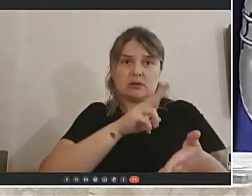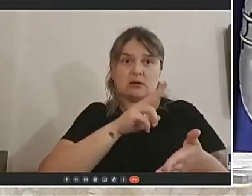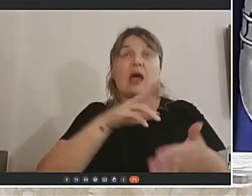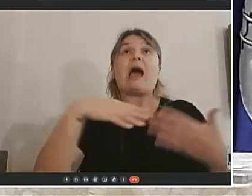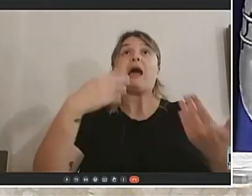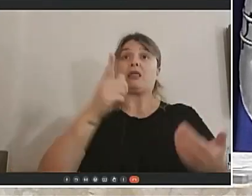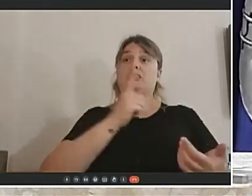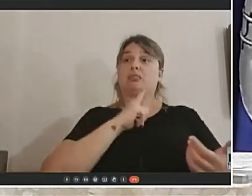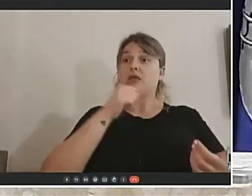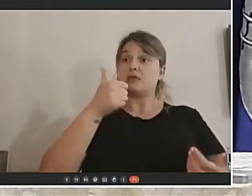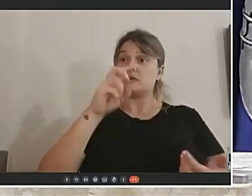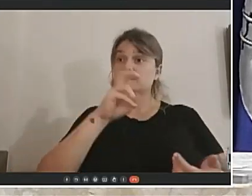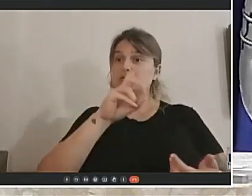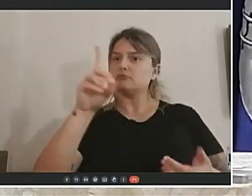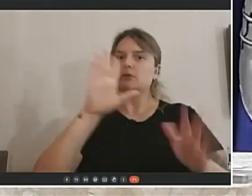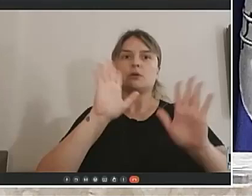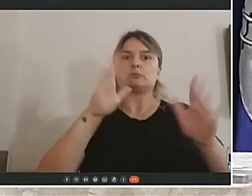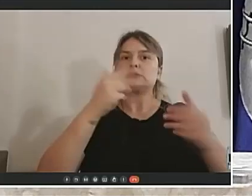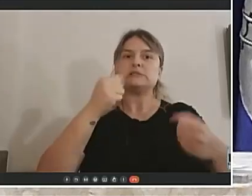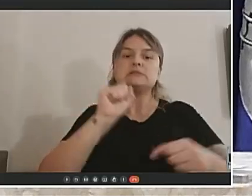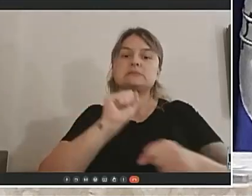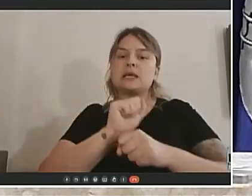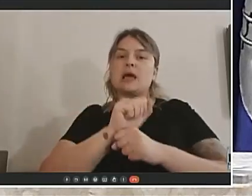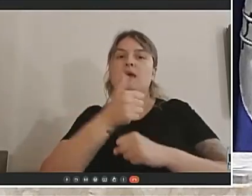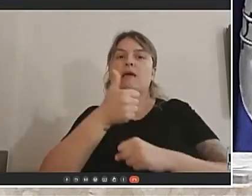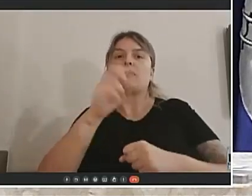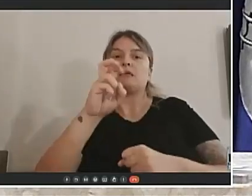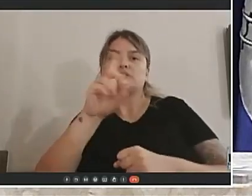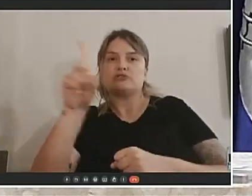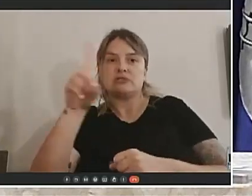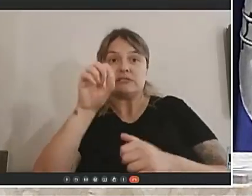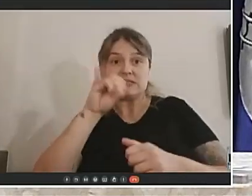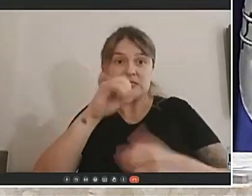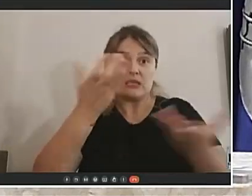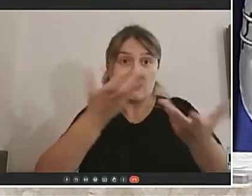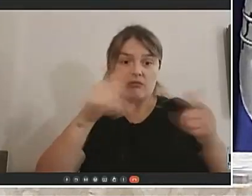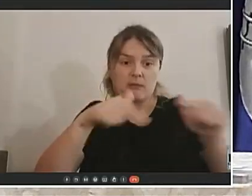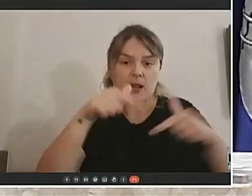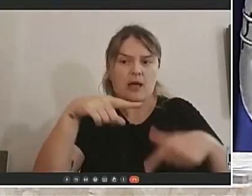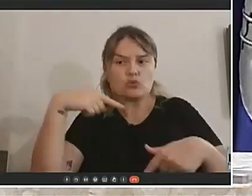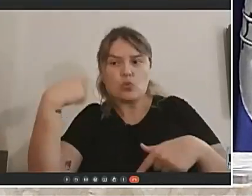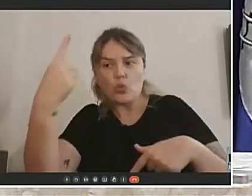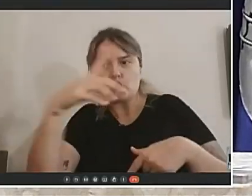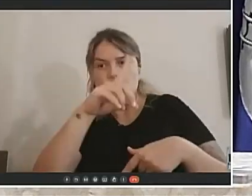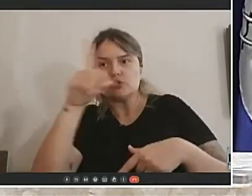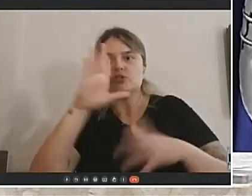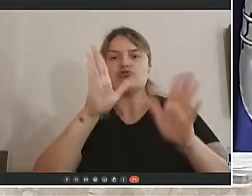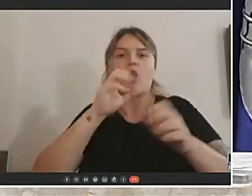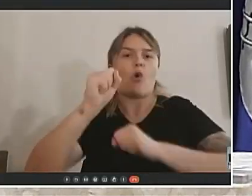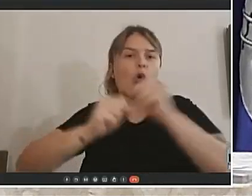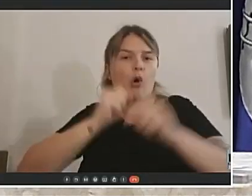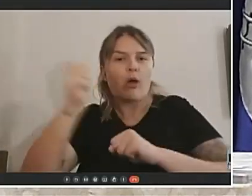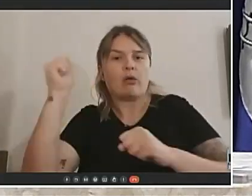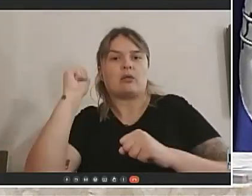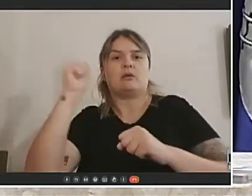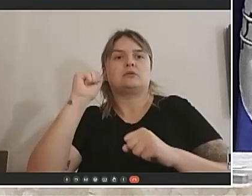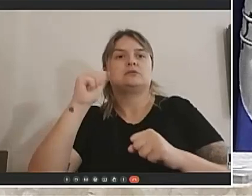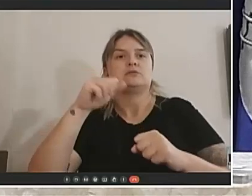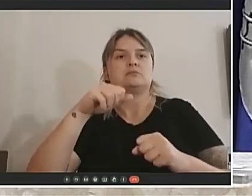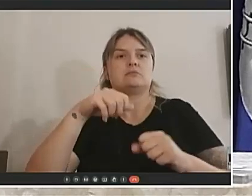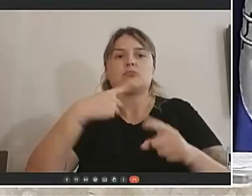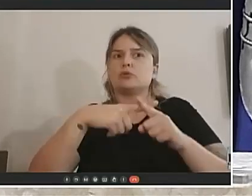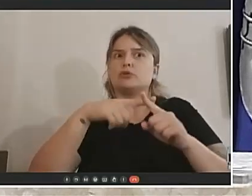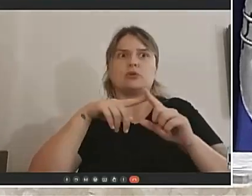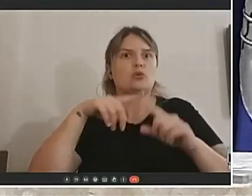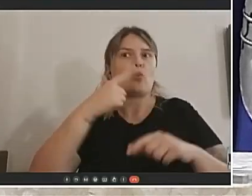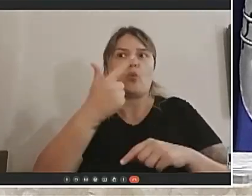dia como eu já falei você não precisa esperar 15 di se você quer trabalhar no outro dia você já corre atrás das informações como todos os vereadores aqui